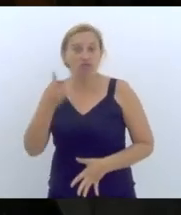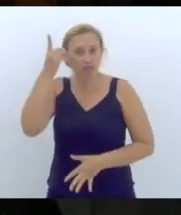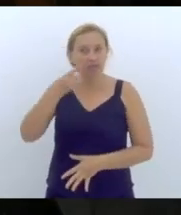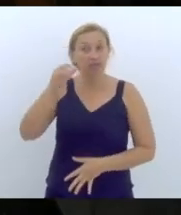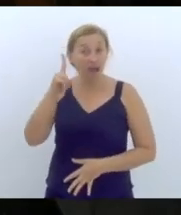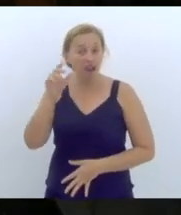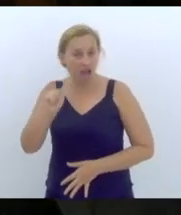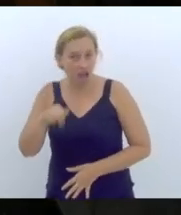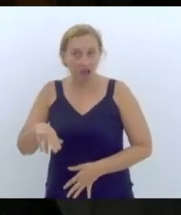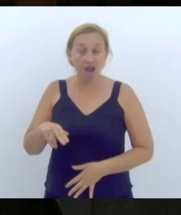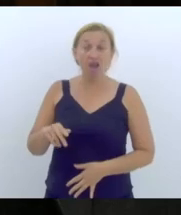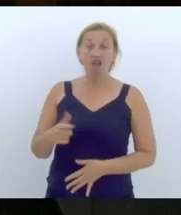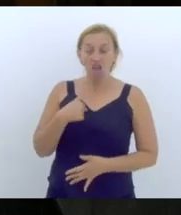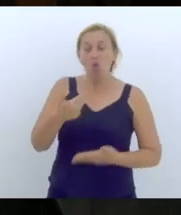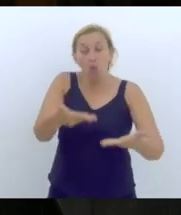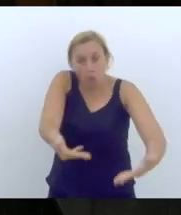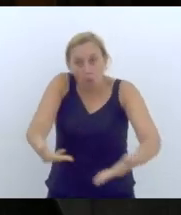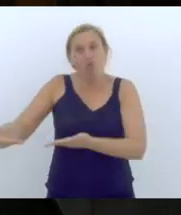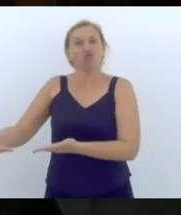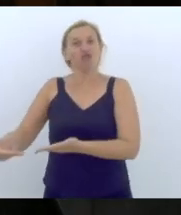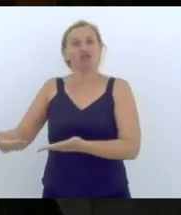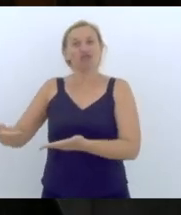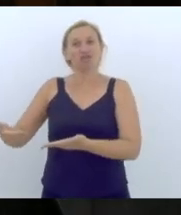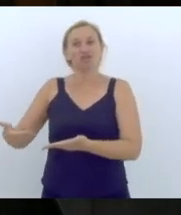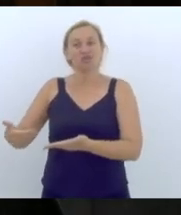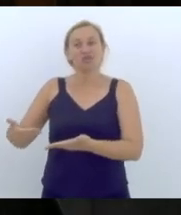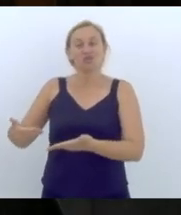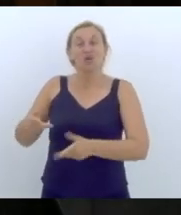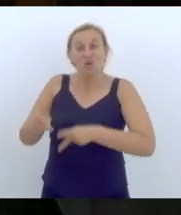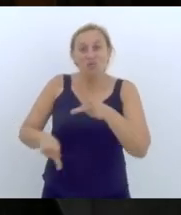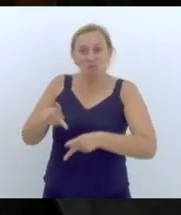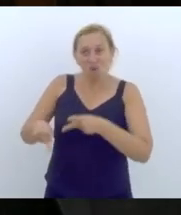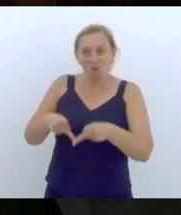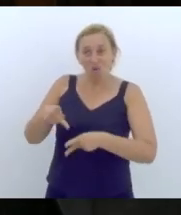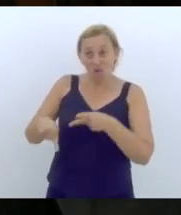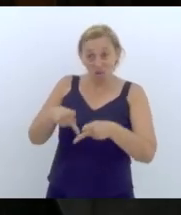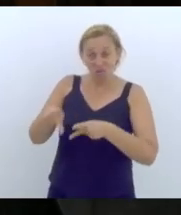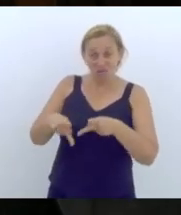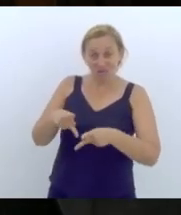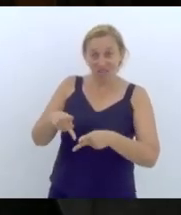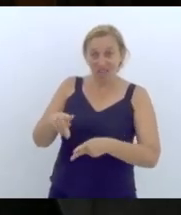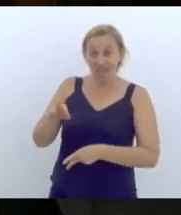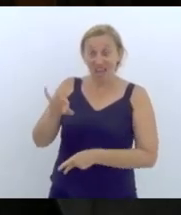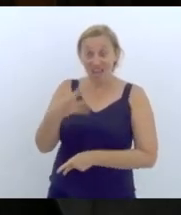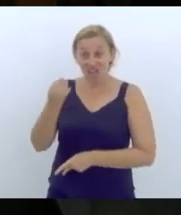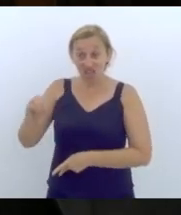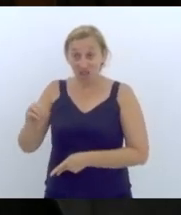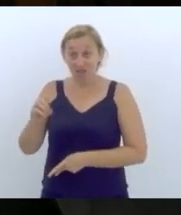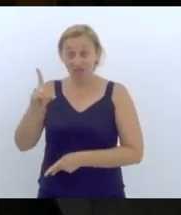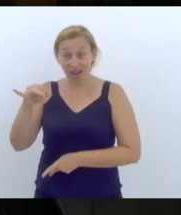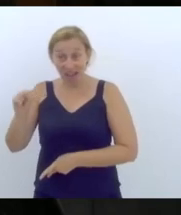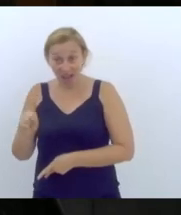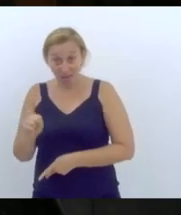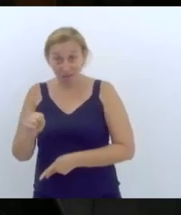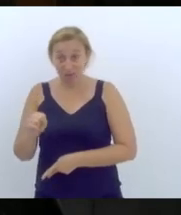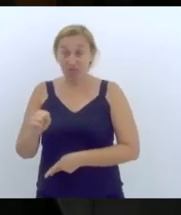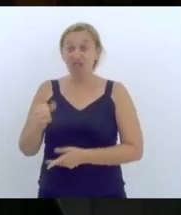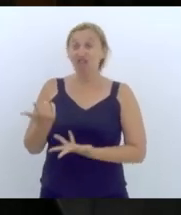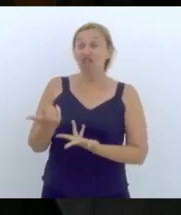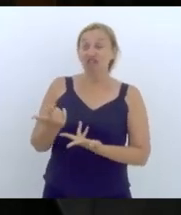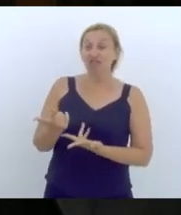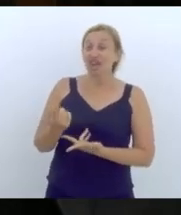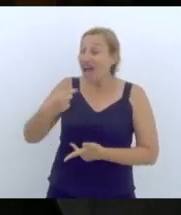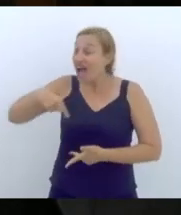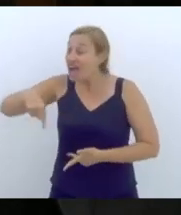Lopes, eu convido a população da região dos Lagos, os turistas que lá frequentam o Buda Beach Cabo Frio, a irem